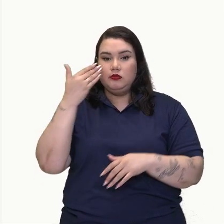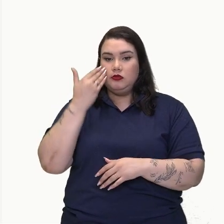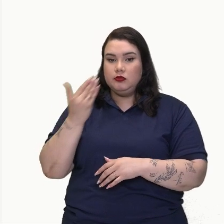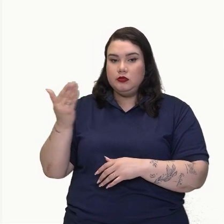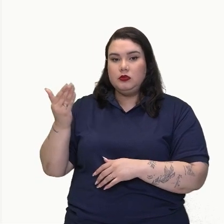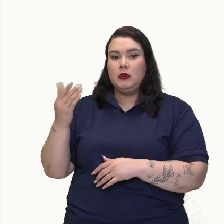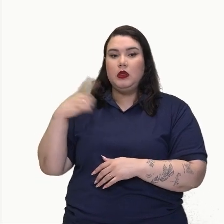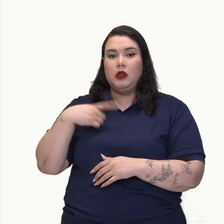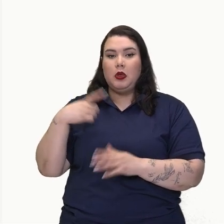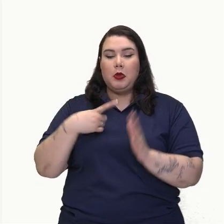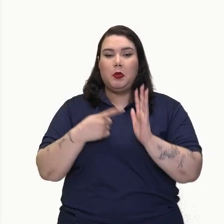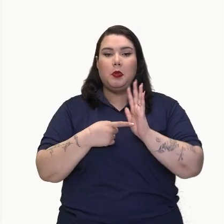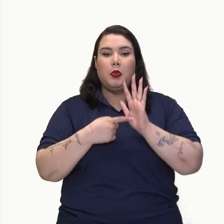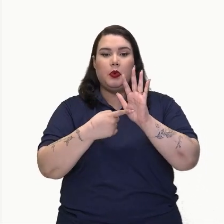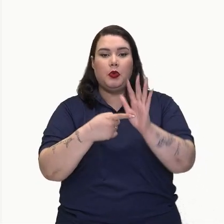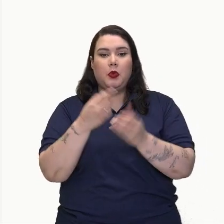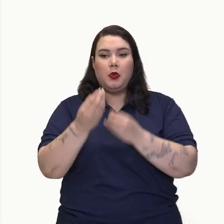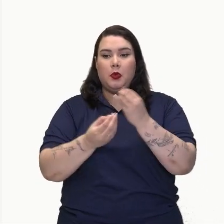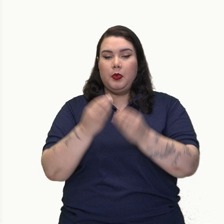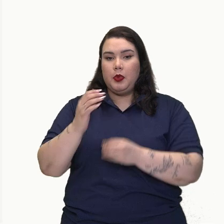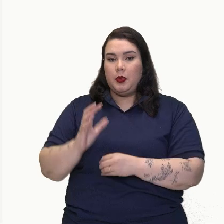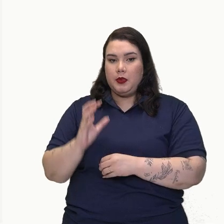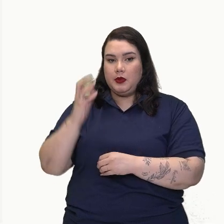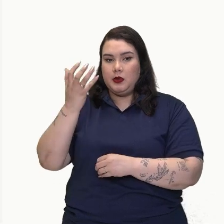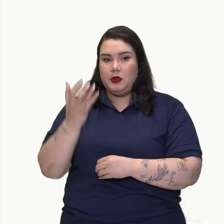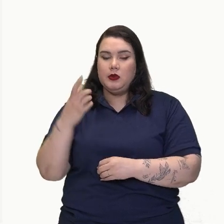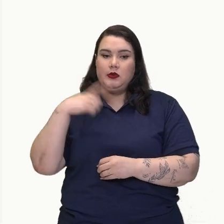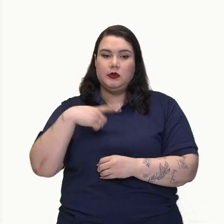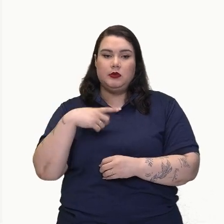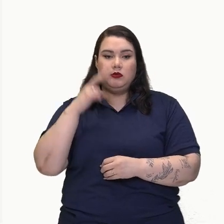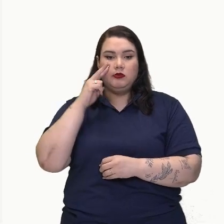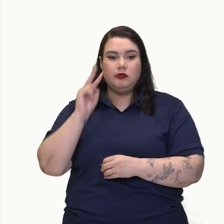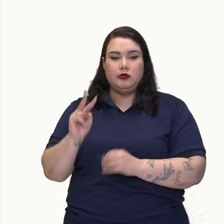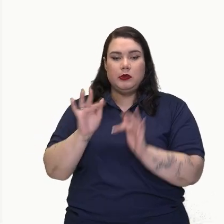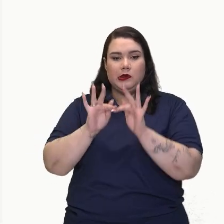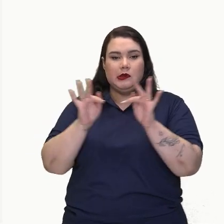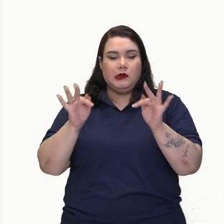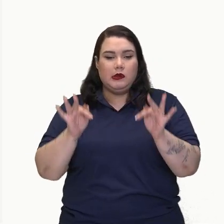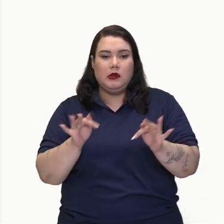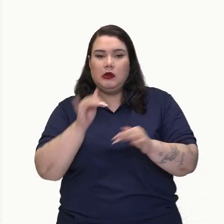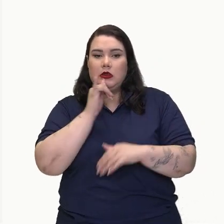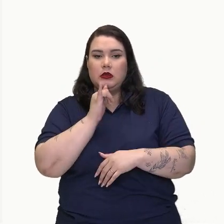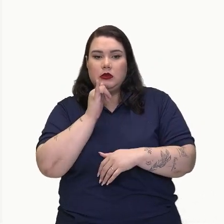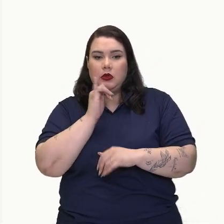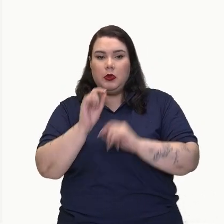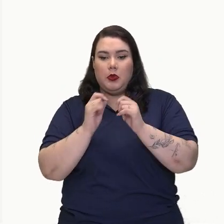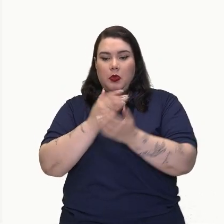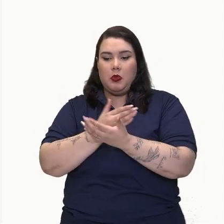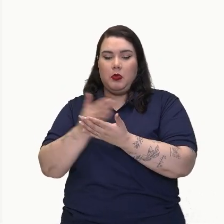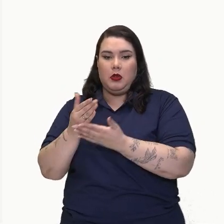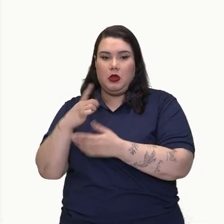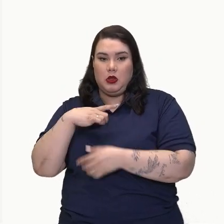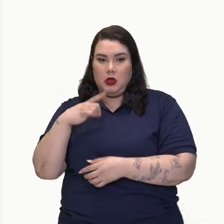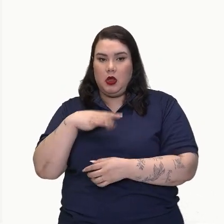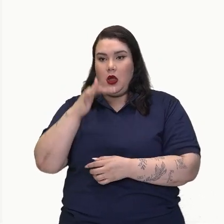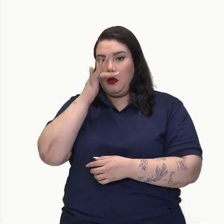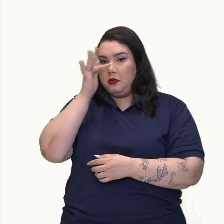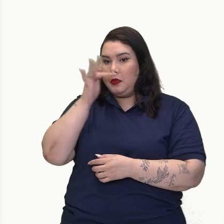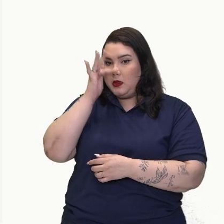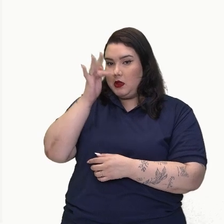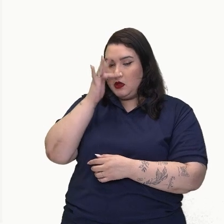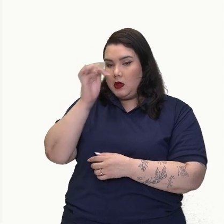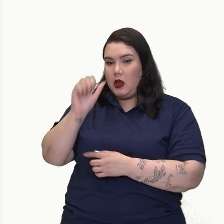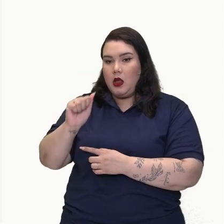vocês observarem como é que acontece. Né? Então, a gente tem aqui um exemplo bem simples, onde a gente inicia aqui com o produtor. Quem é